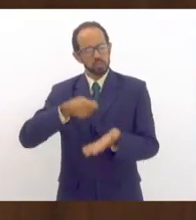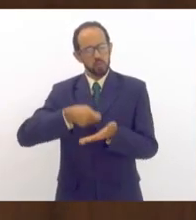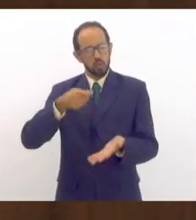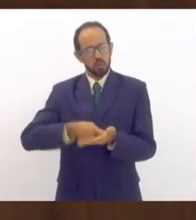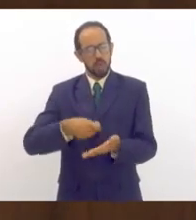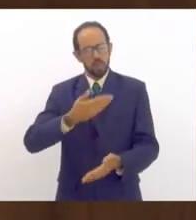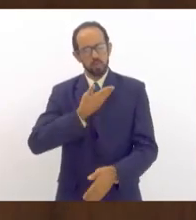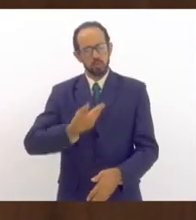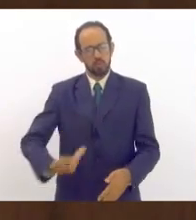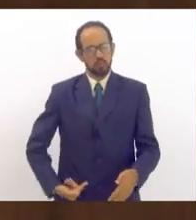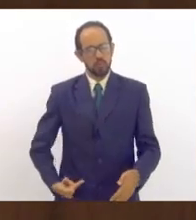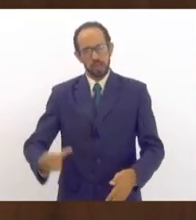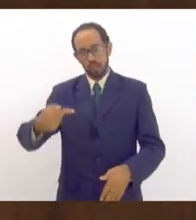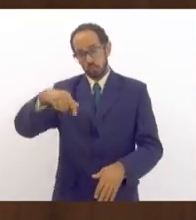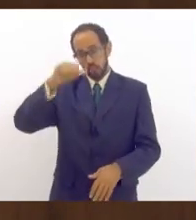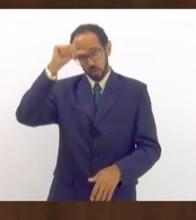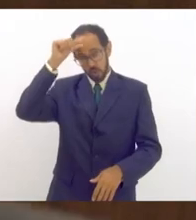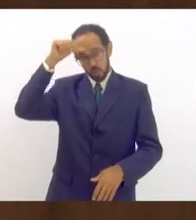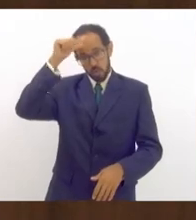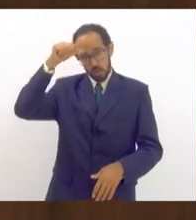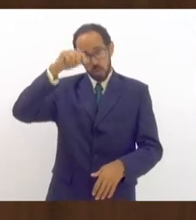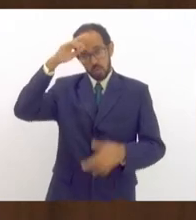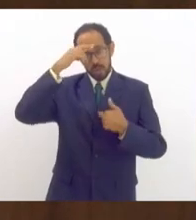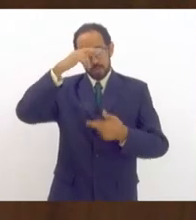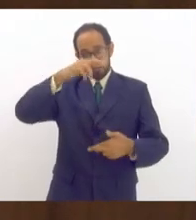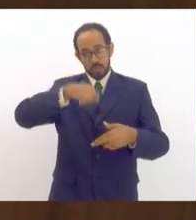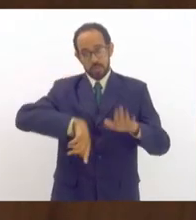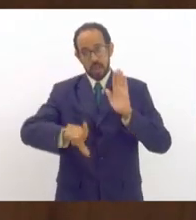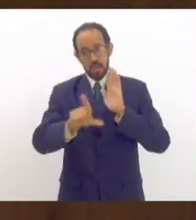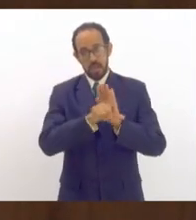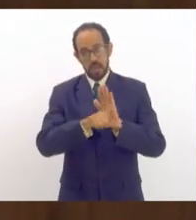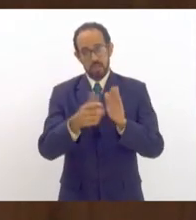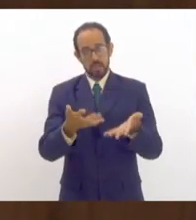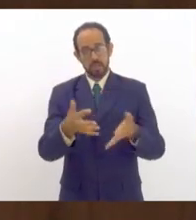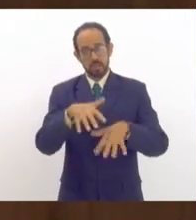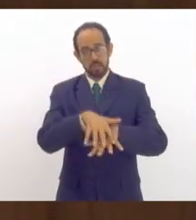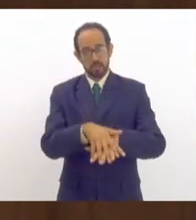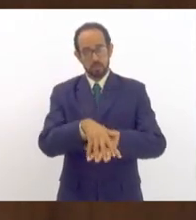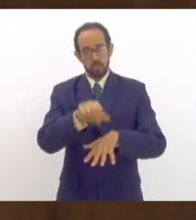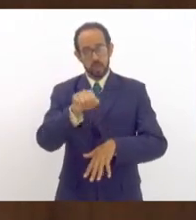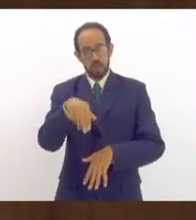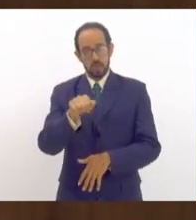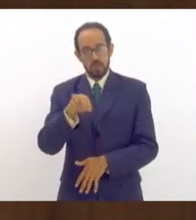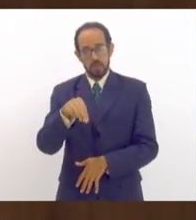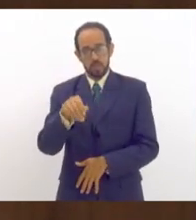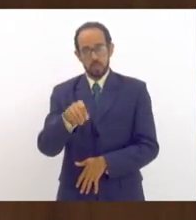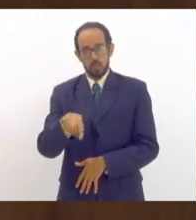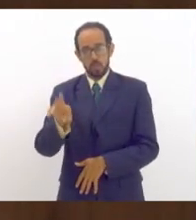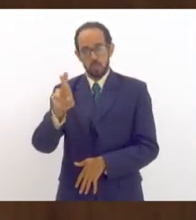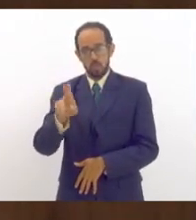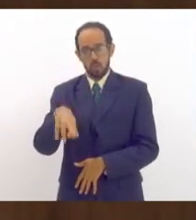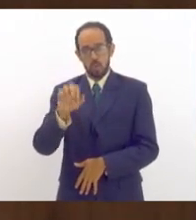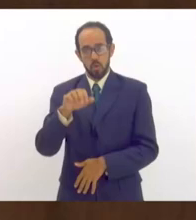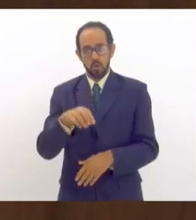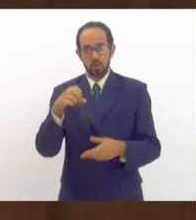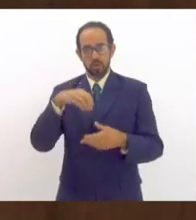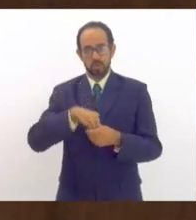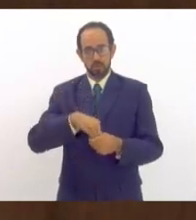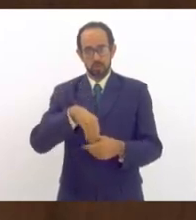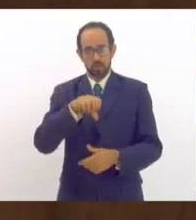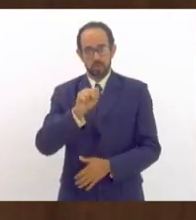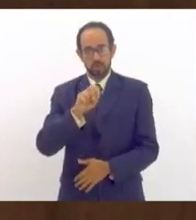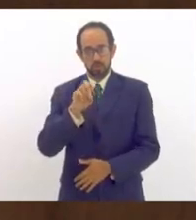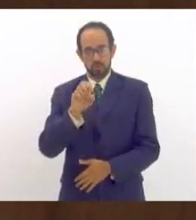Cláudio Castro o cumprimento da lei da Integração desanimadores culturais no âmbito da SEDUC